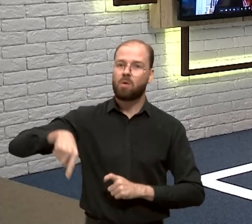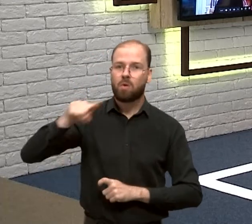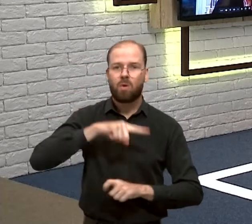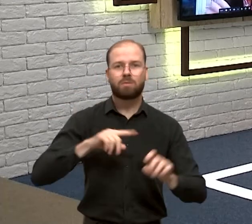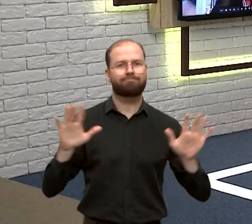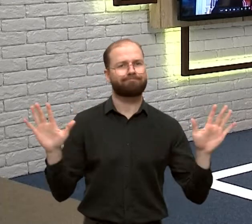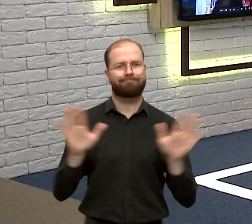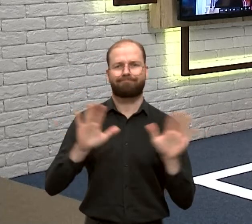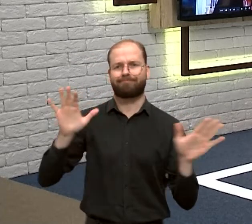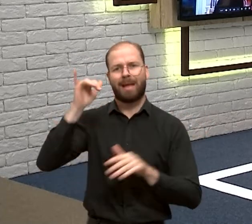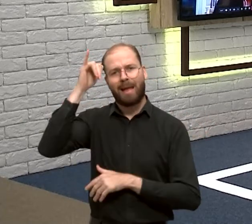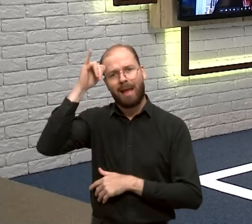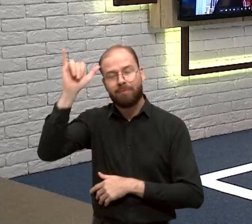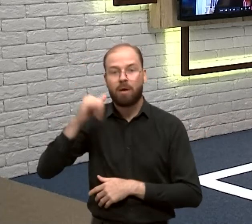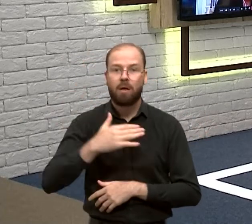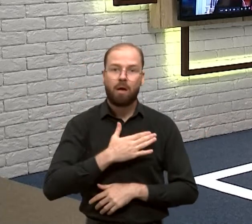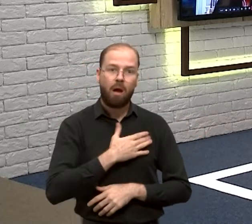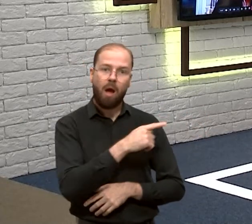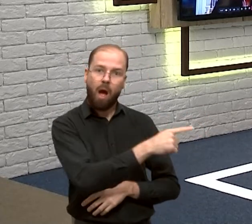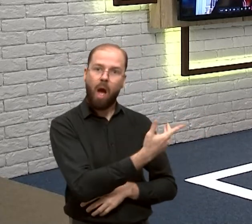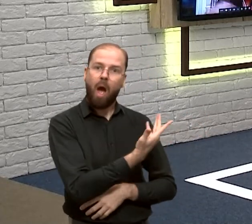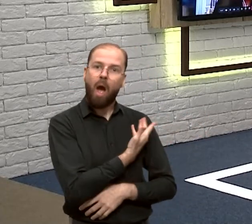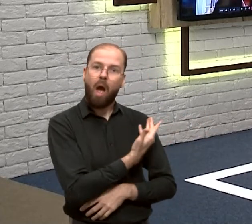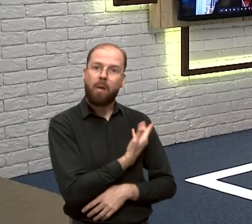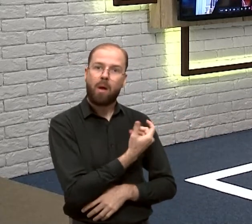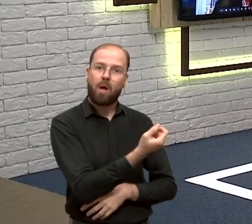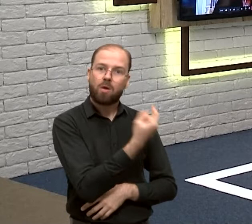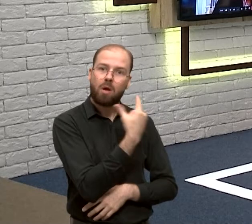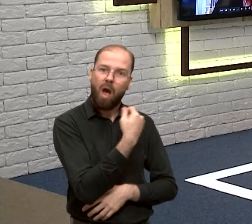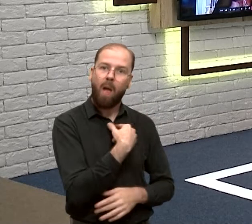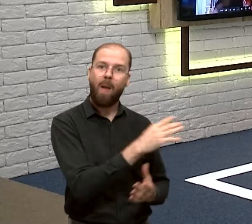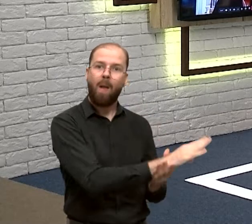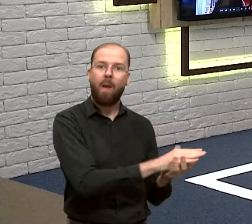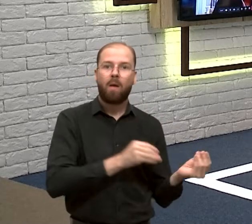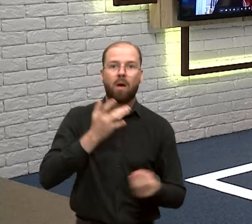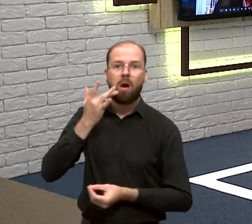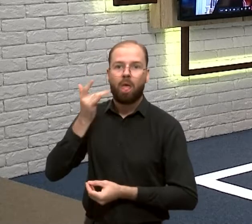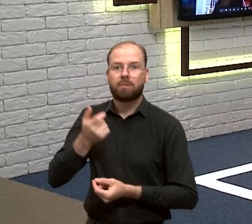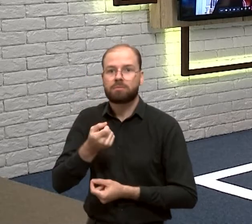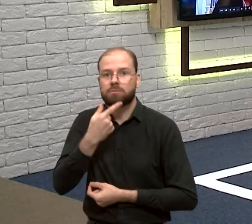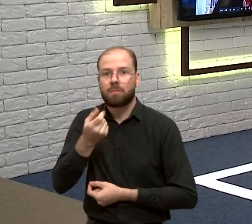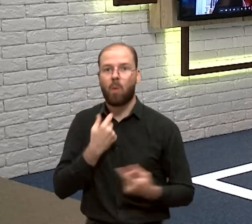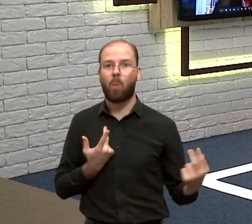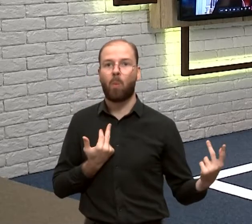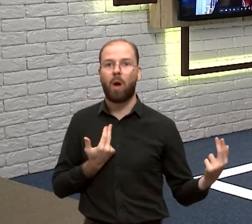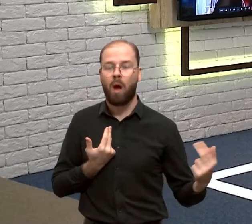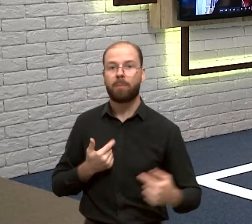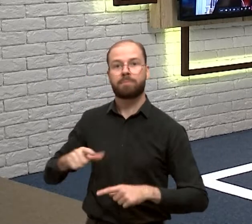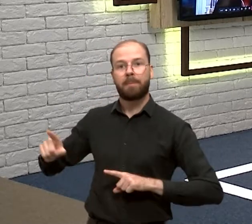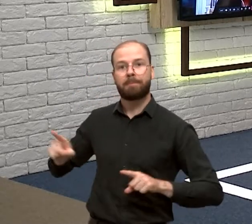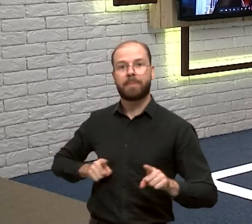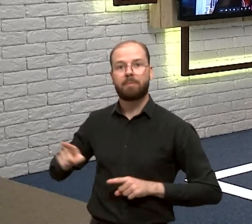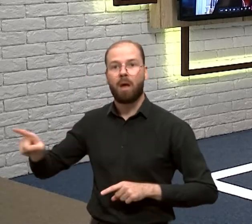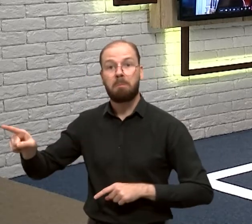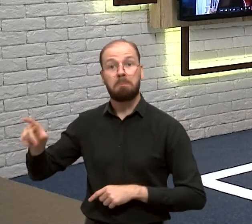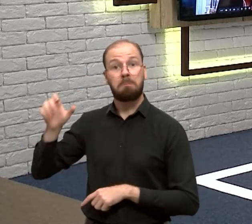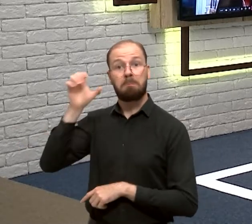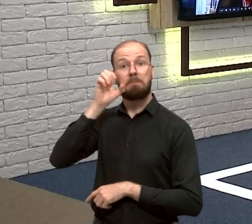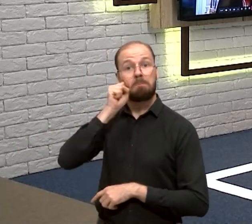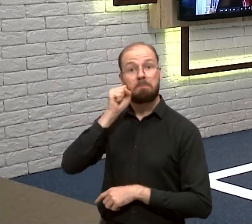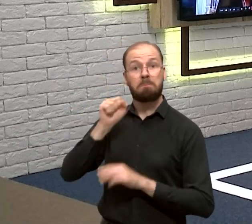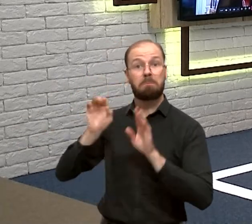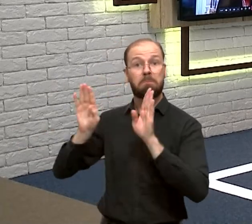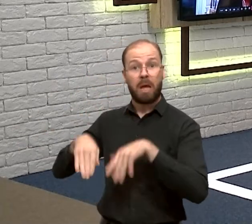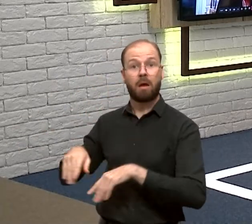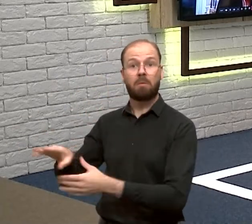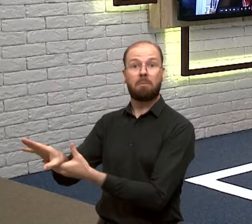insônia. O vizinho está tomando isso, eu vou tomar também, minha prima tomou e está dormindo, né? Tem que evitar, porque cada caso é